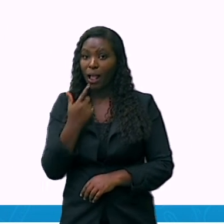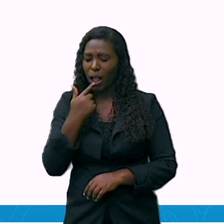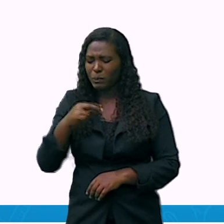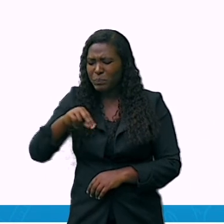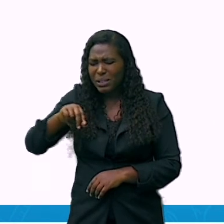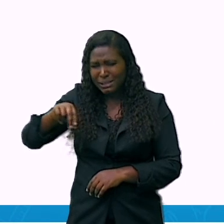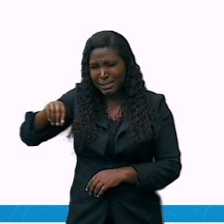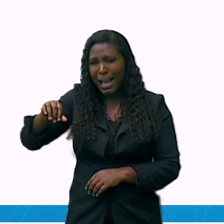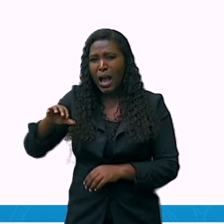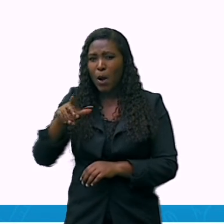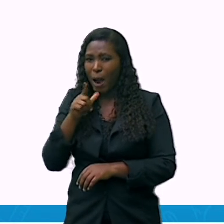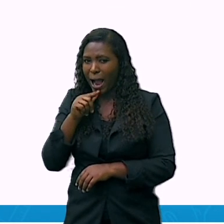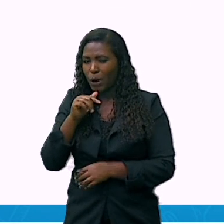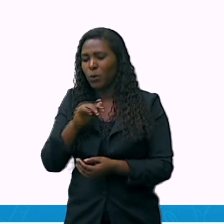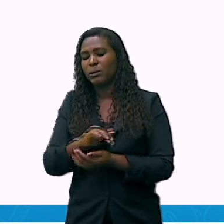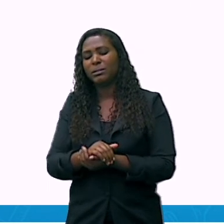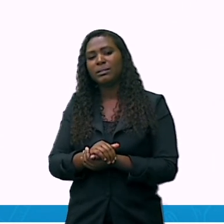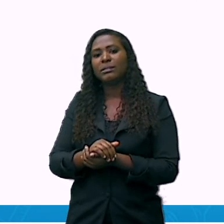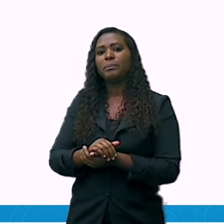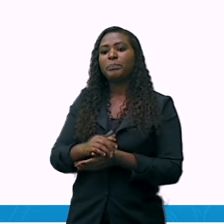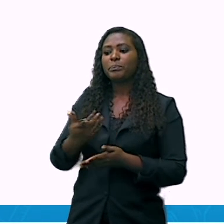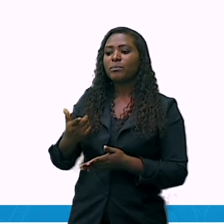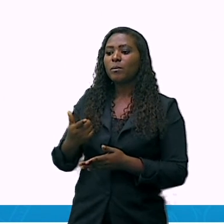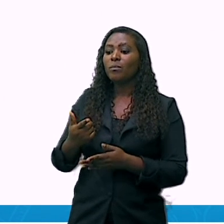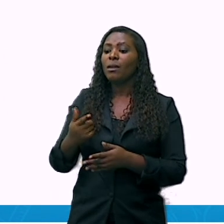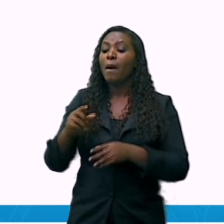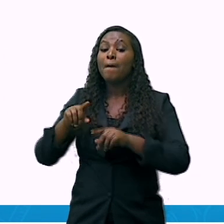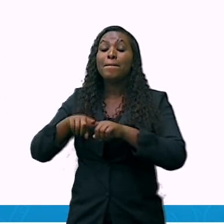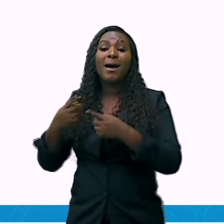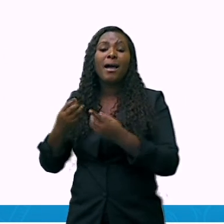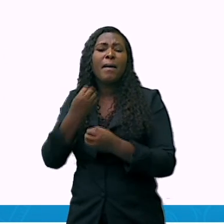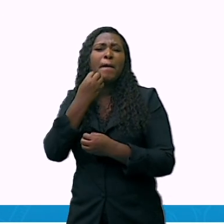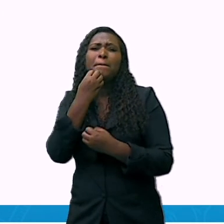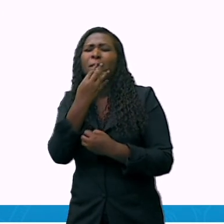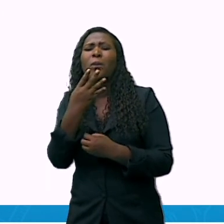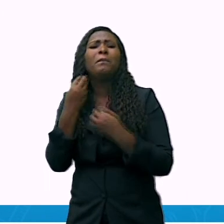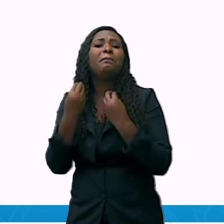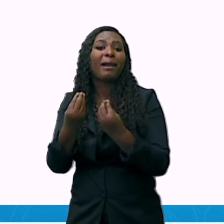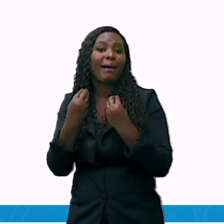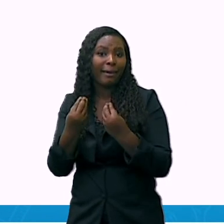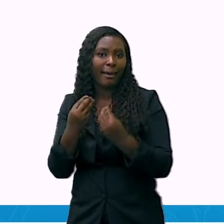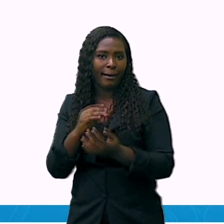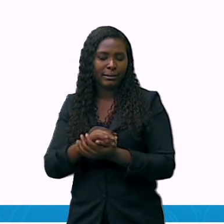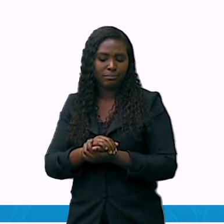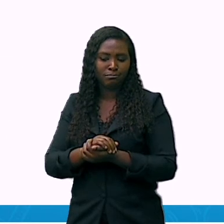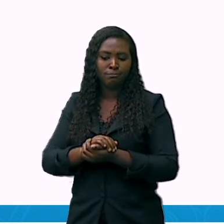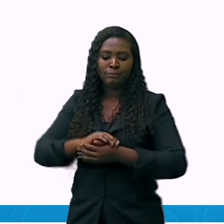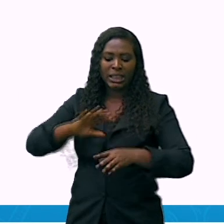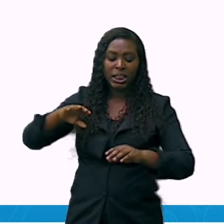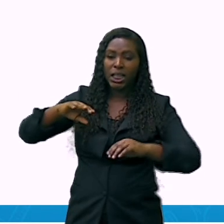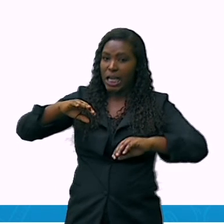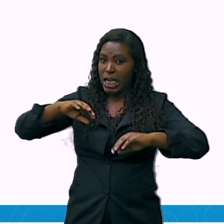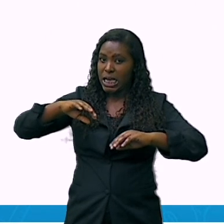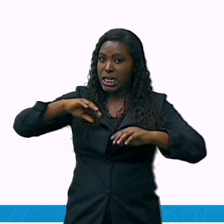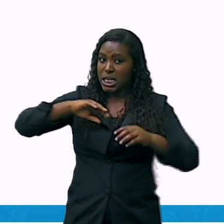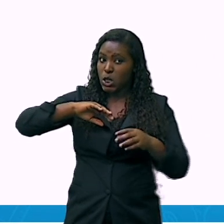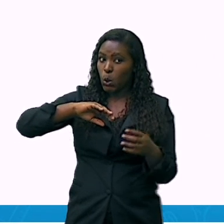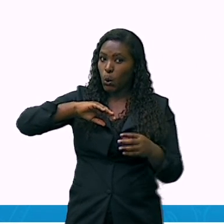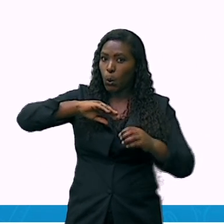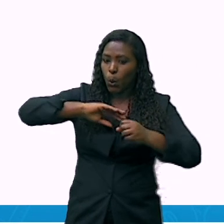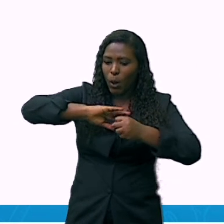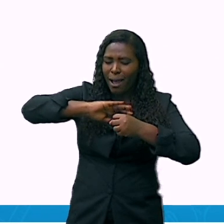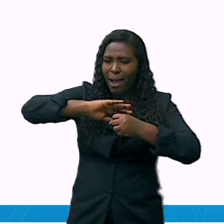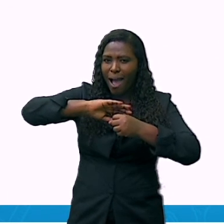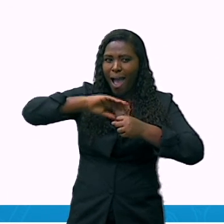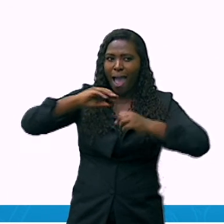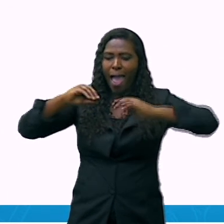os continentes faz com que eles desempenhem um papel importante na regulação da